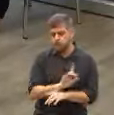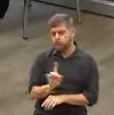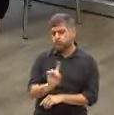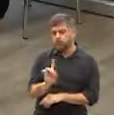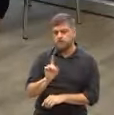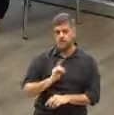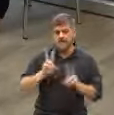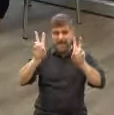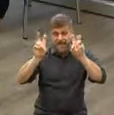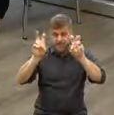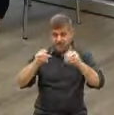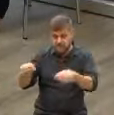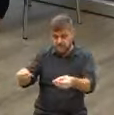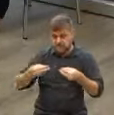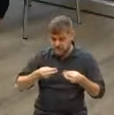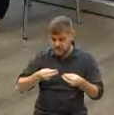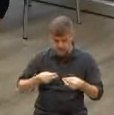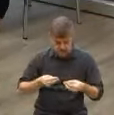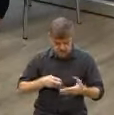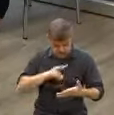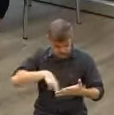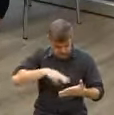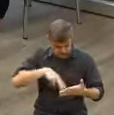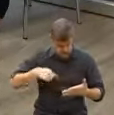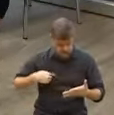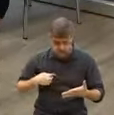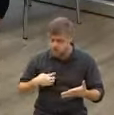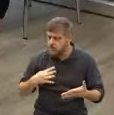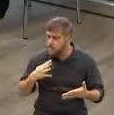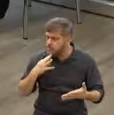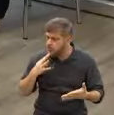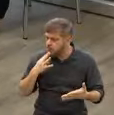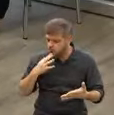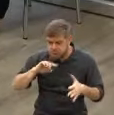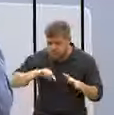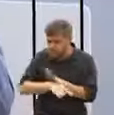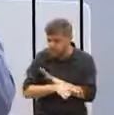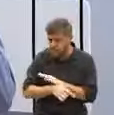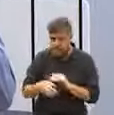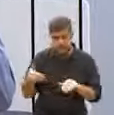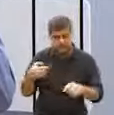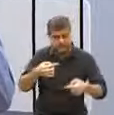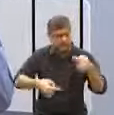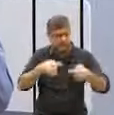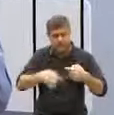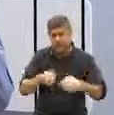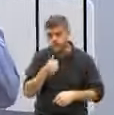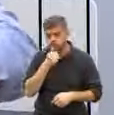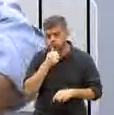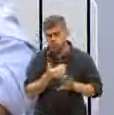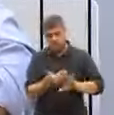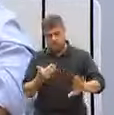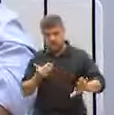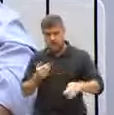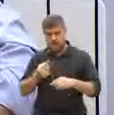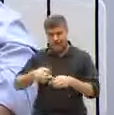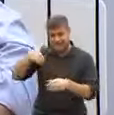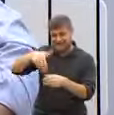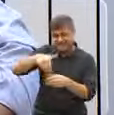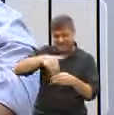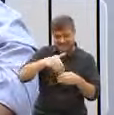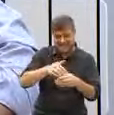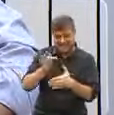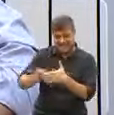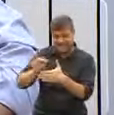assunto chegou para a gente ainda de forma, por conhecimento, a gente não participou desse debate, até porque a eleição de Conselho Tutelar